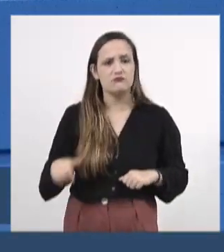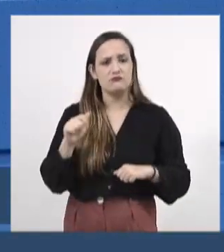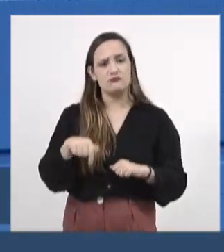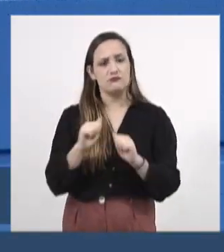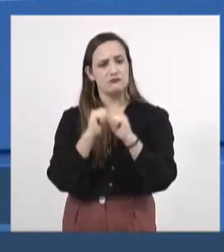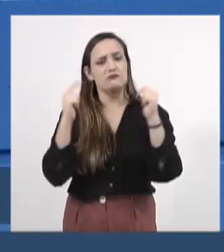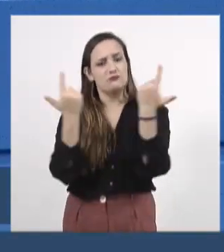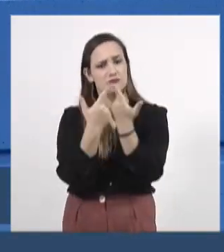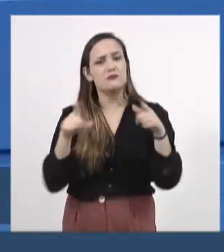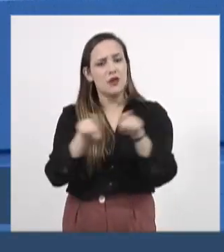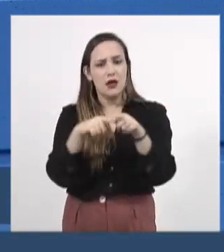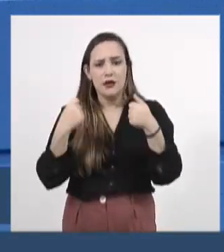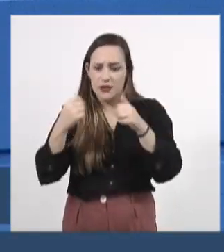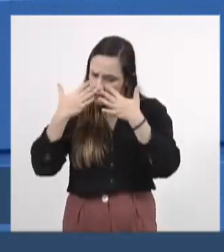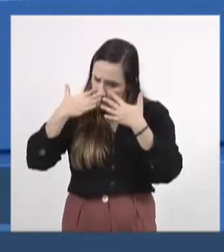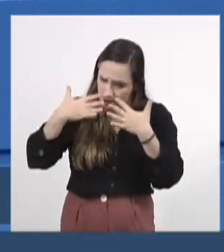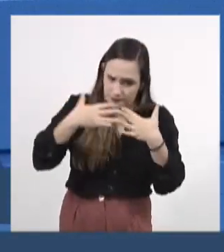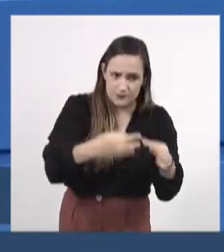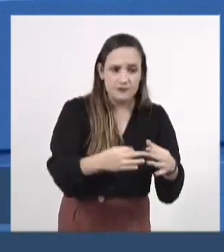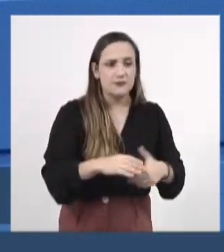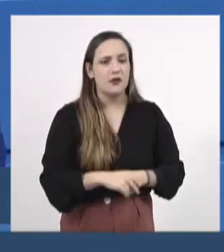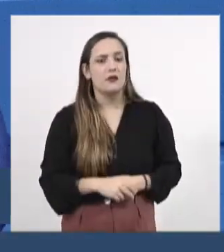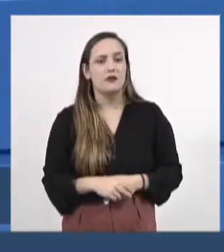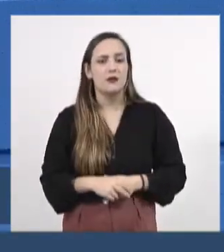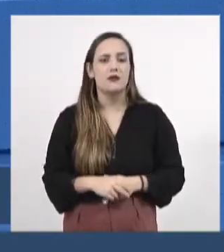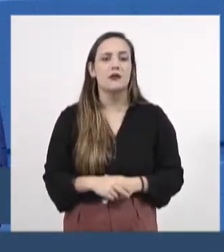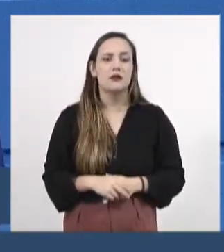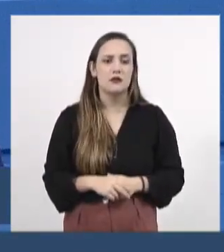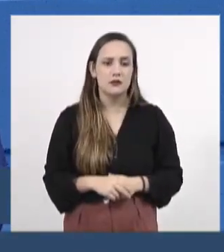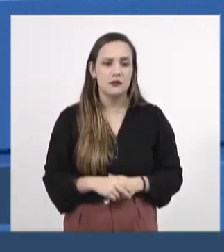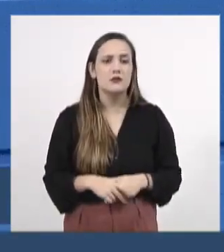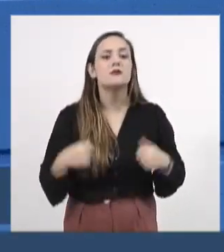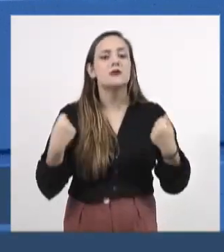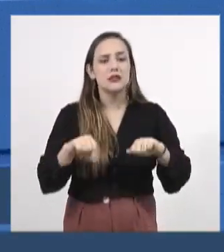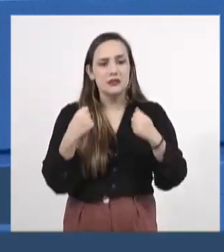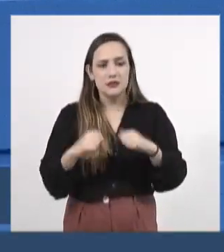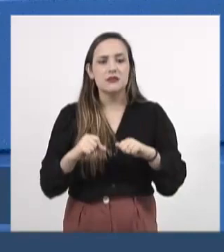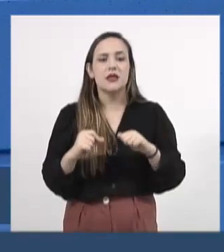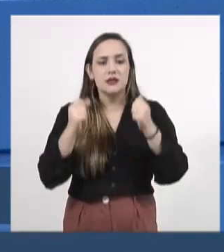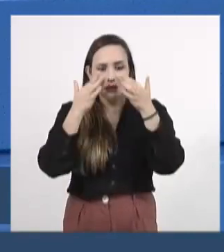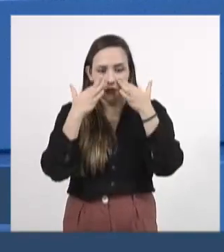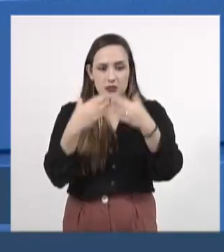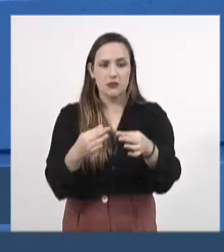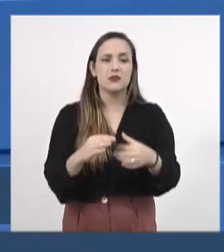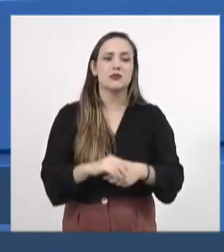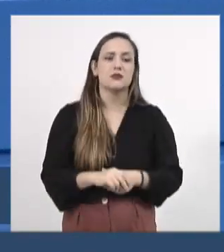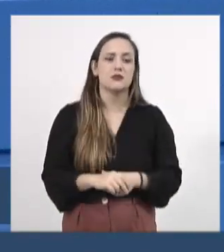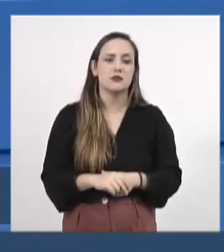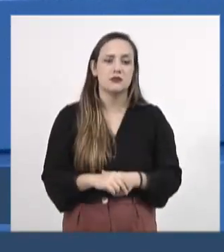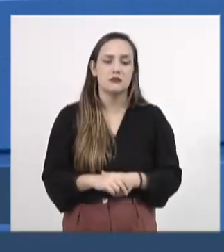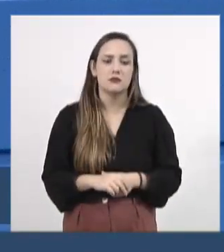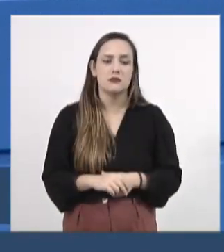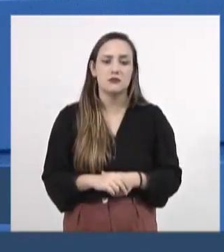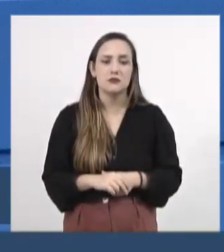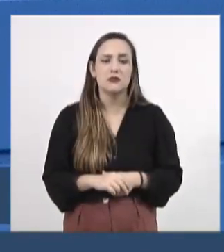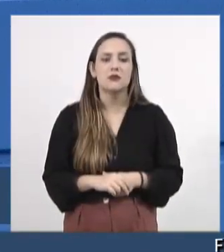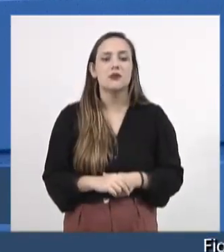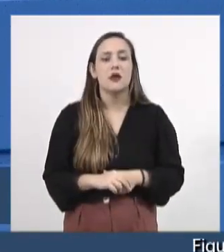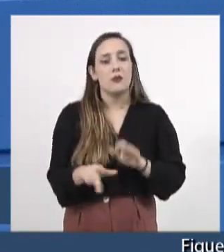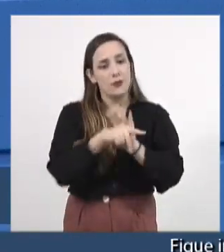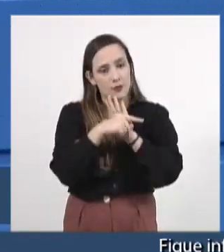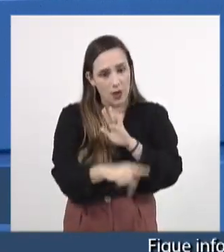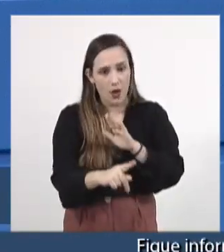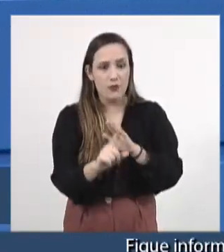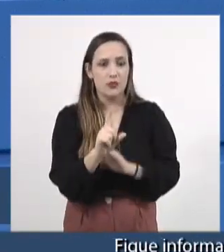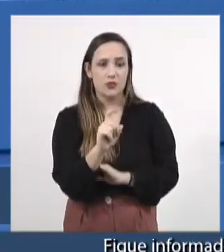Assembleia Legislativa, para o Estado, para ficarmos atentos e atentas sobre a situação específica de